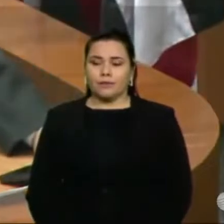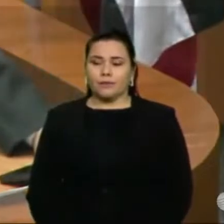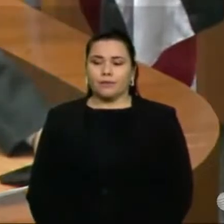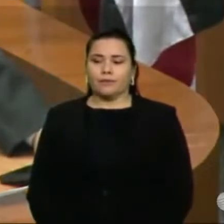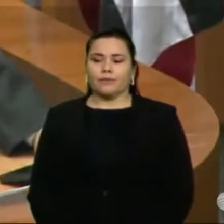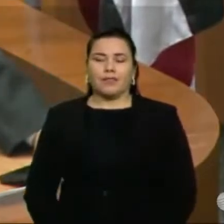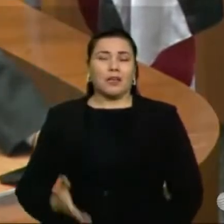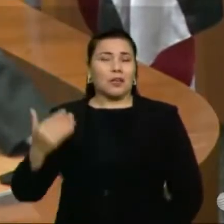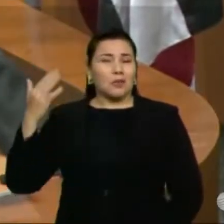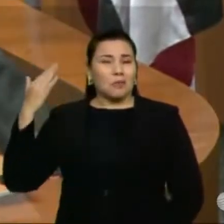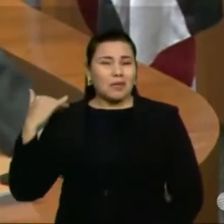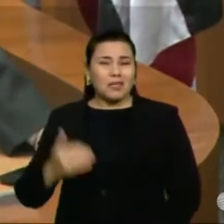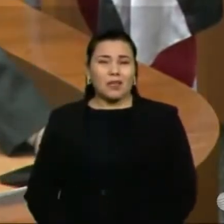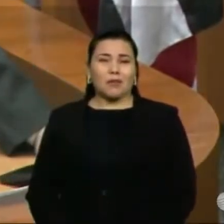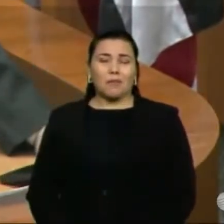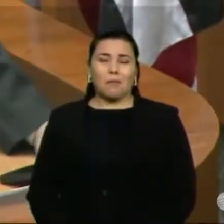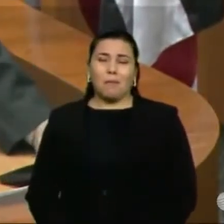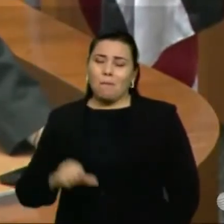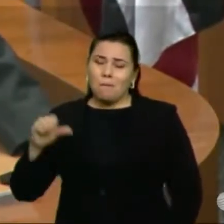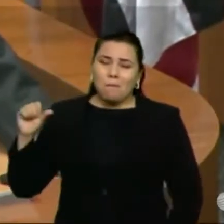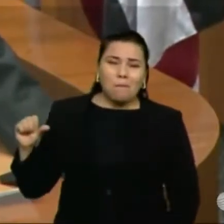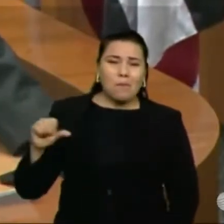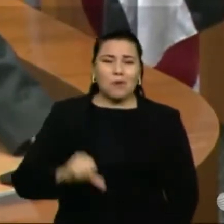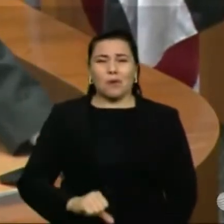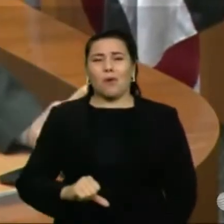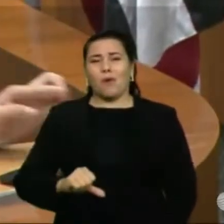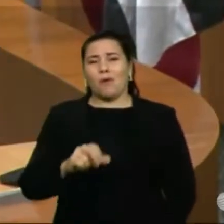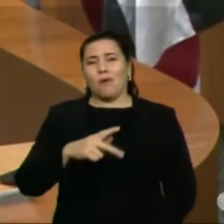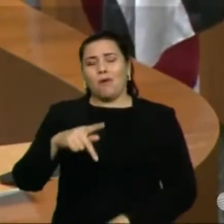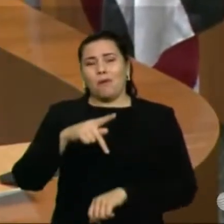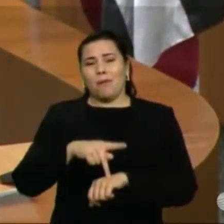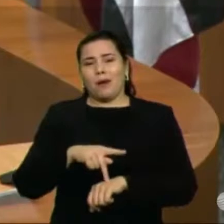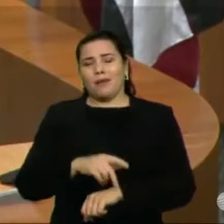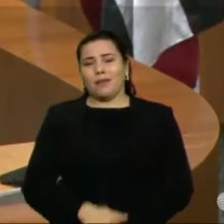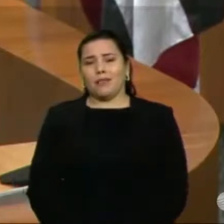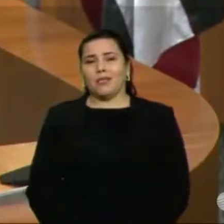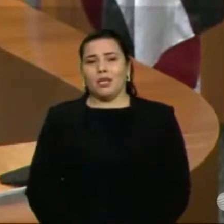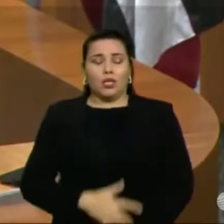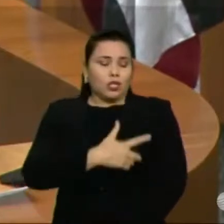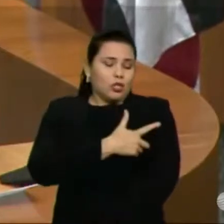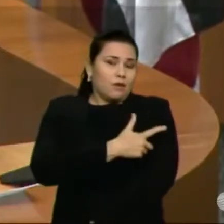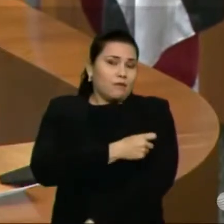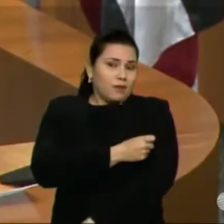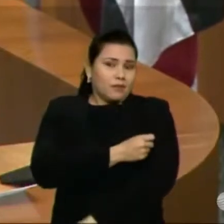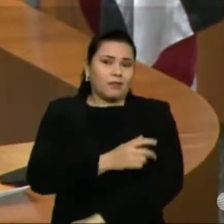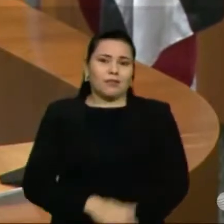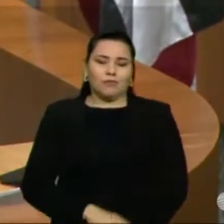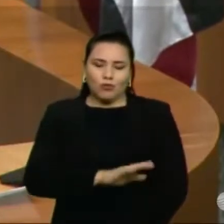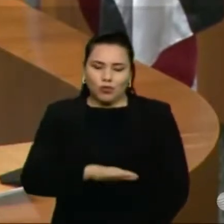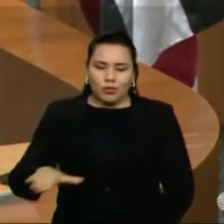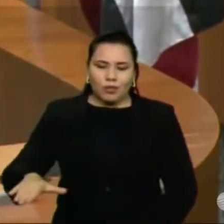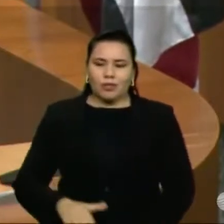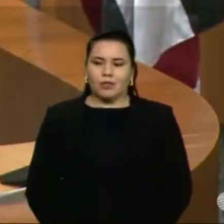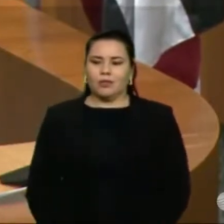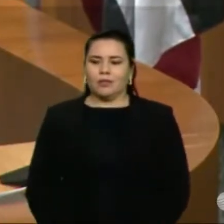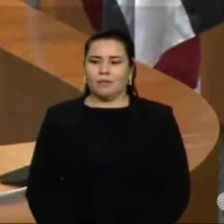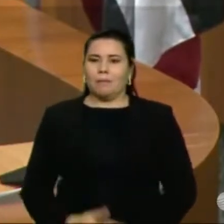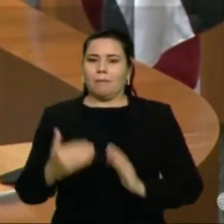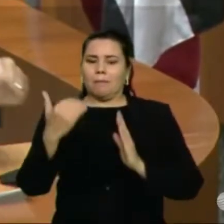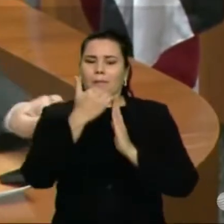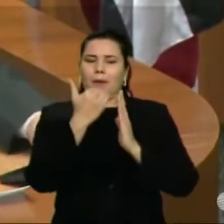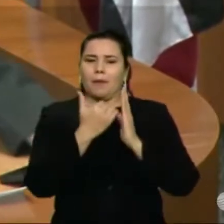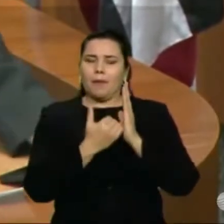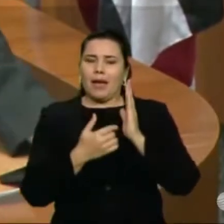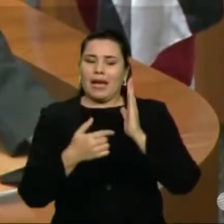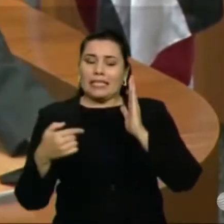ranking dos piores países em vacinação infantil. A gente estava em sétimo lugar entre os países do mundo que mais